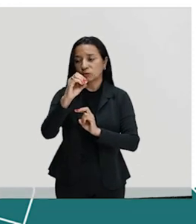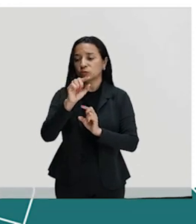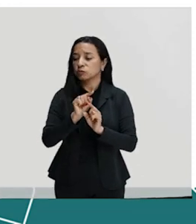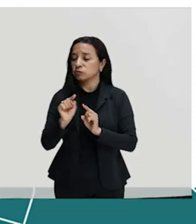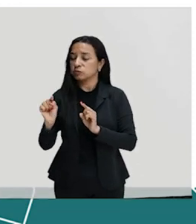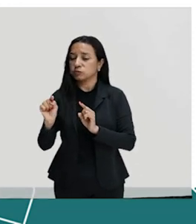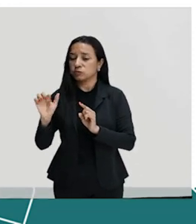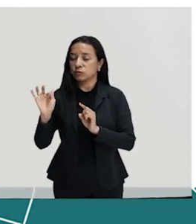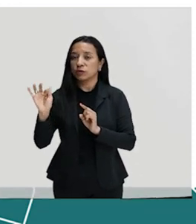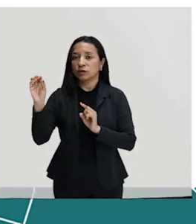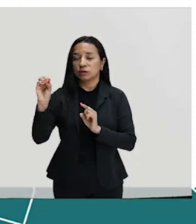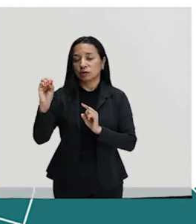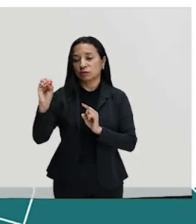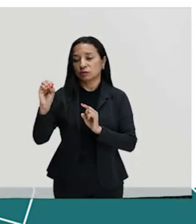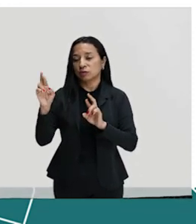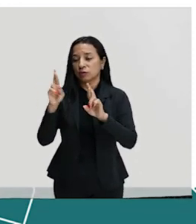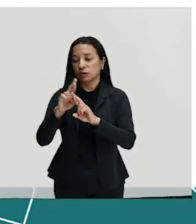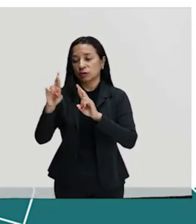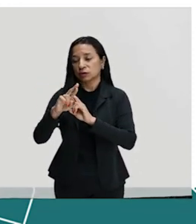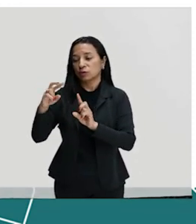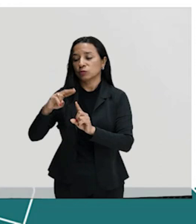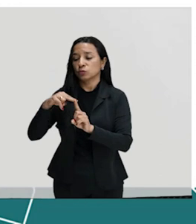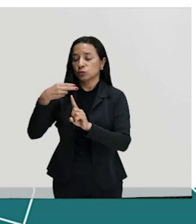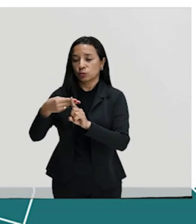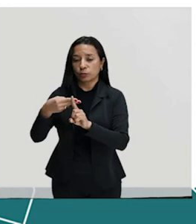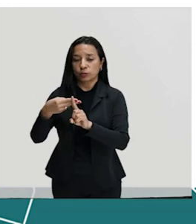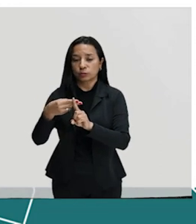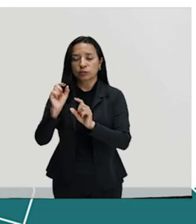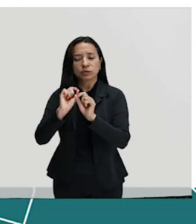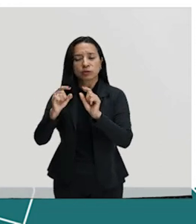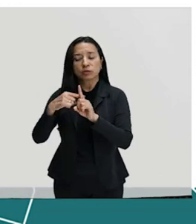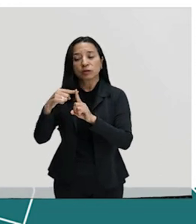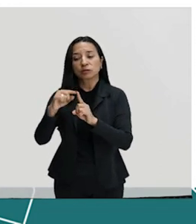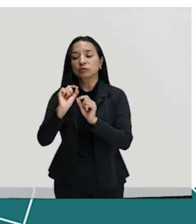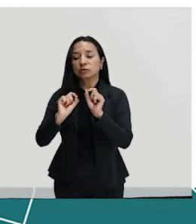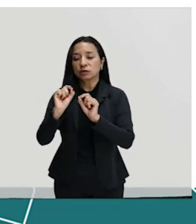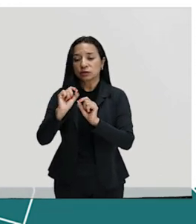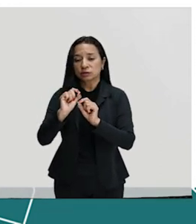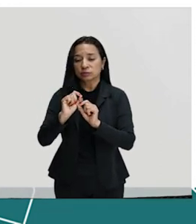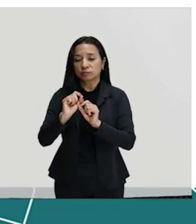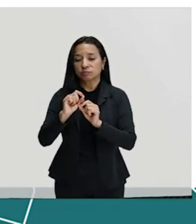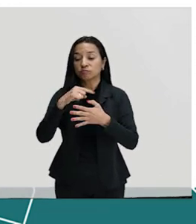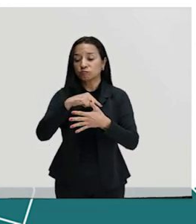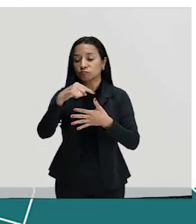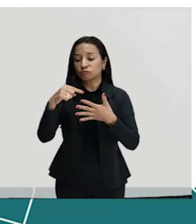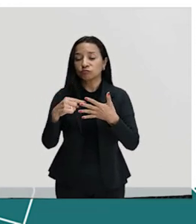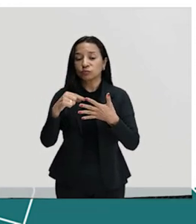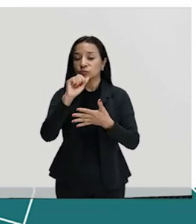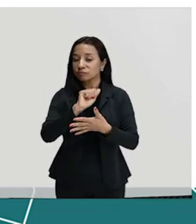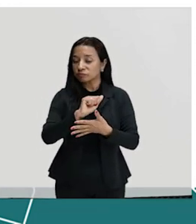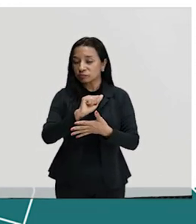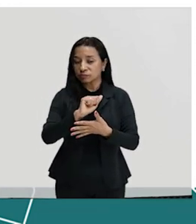dobro né então Que temperatura é essa letra A é 160 letra B é